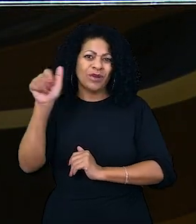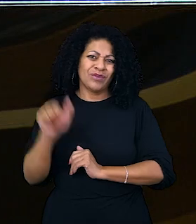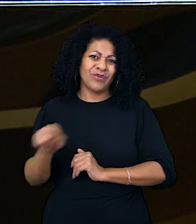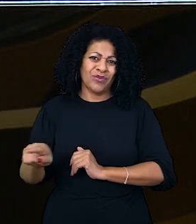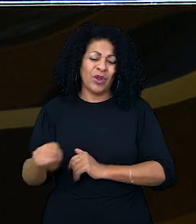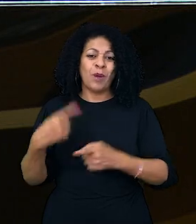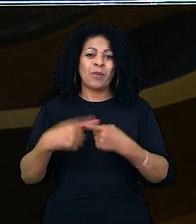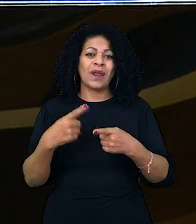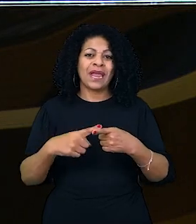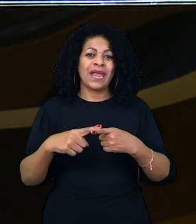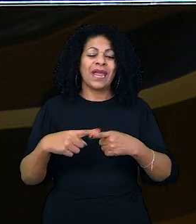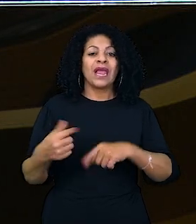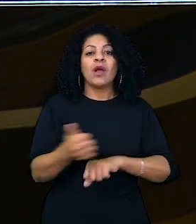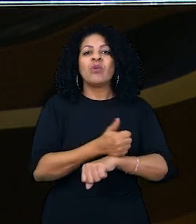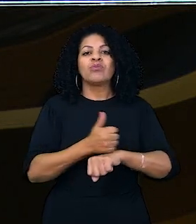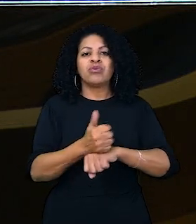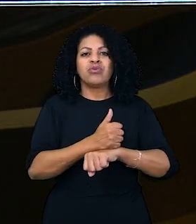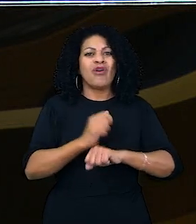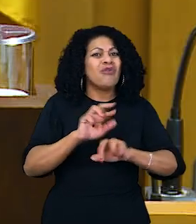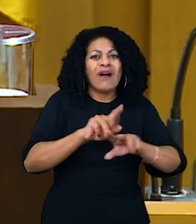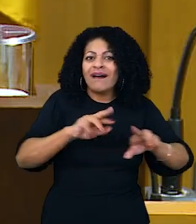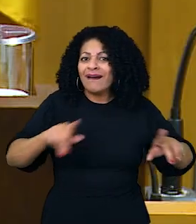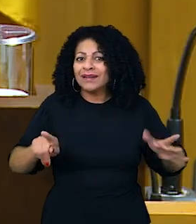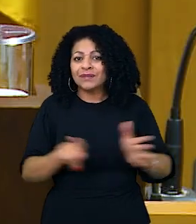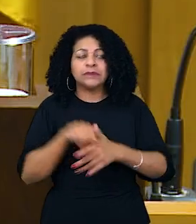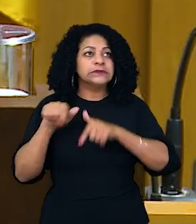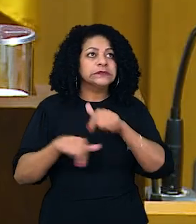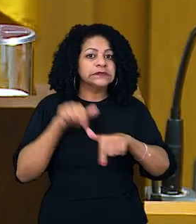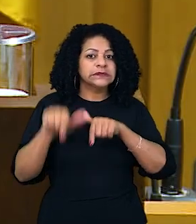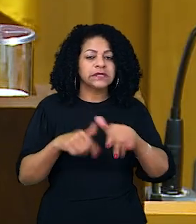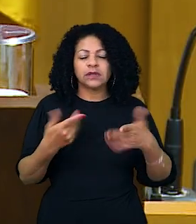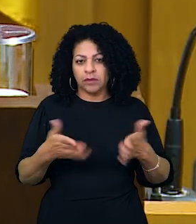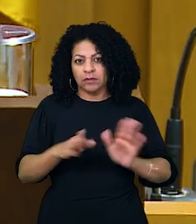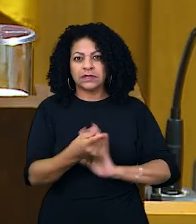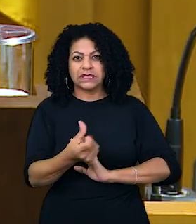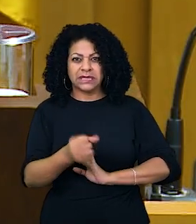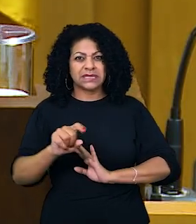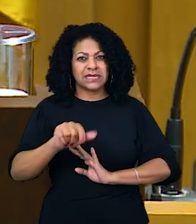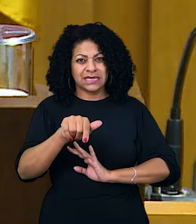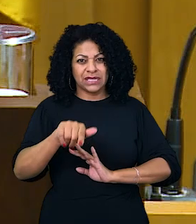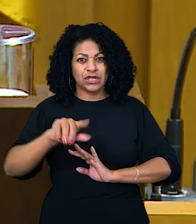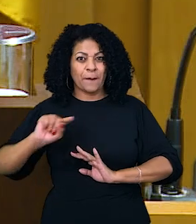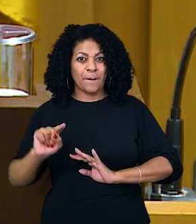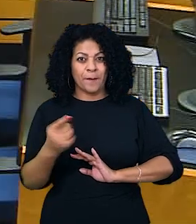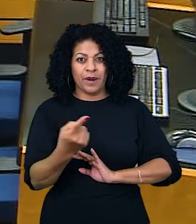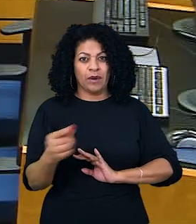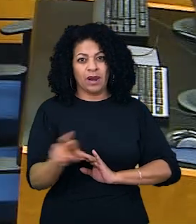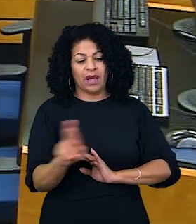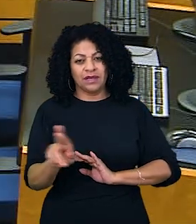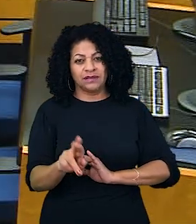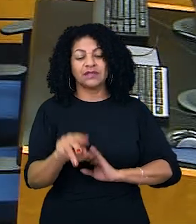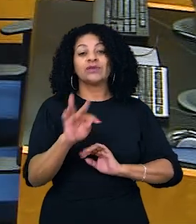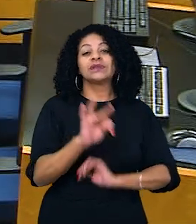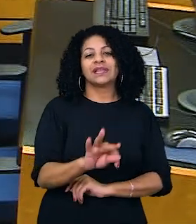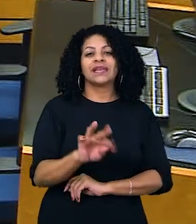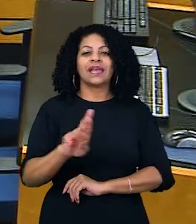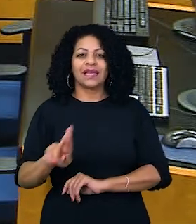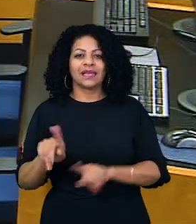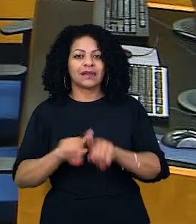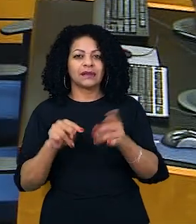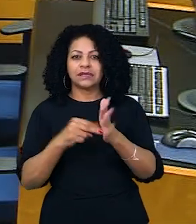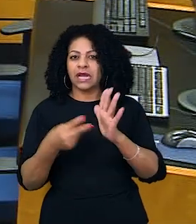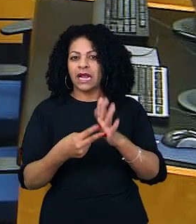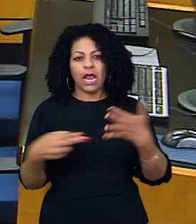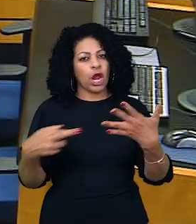de função, num total corrigido de R$ 667 mil. O caso transitou em julgado, o que significa dizer